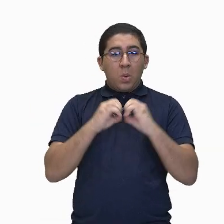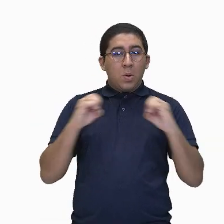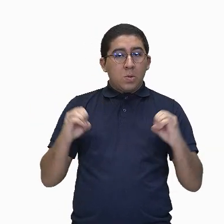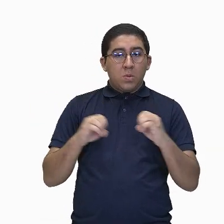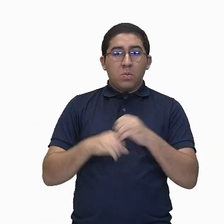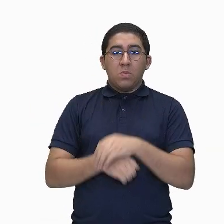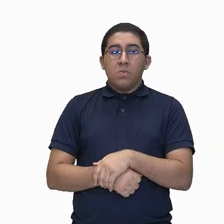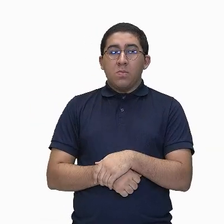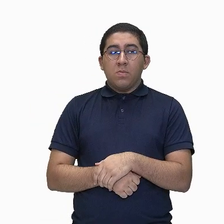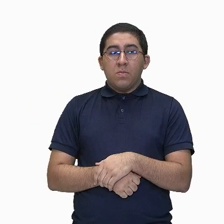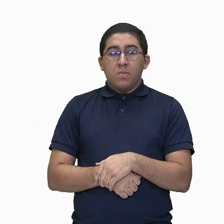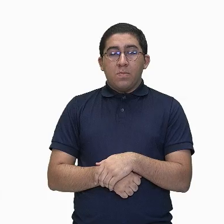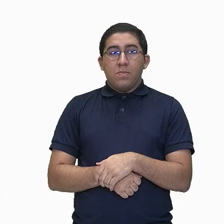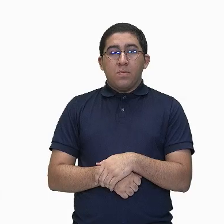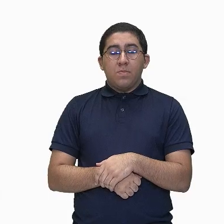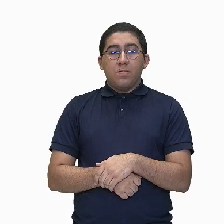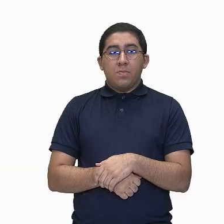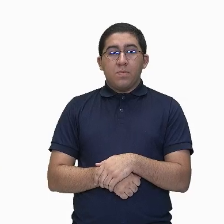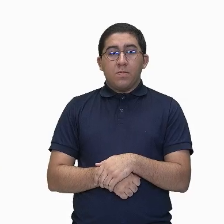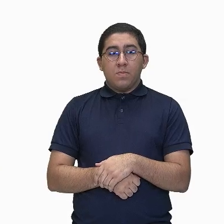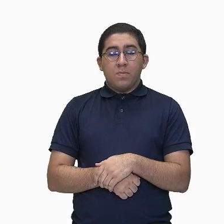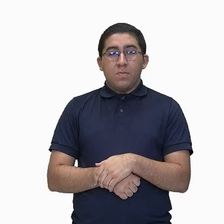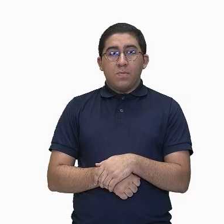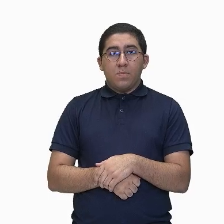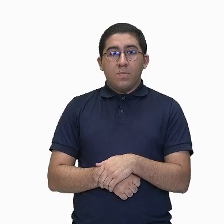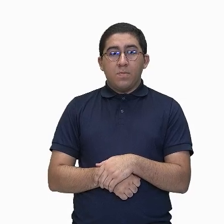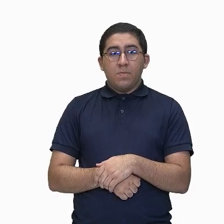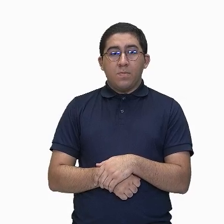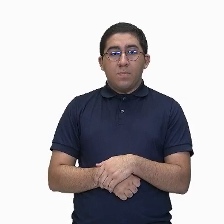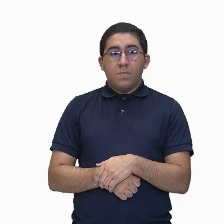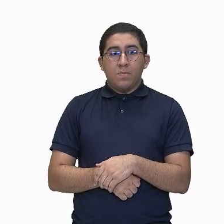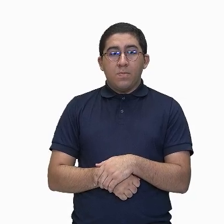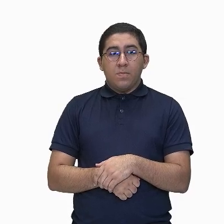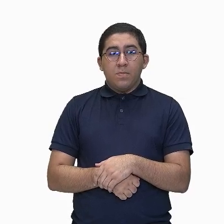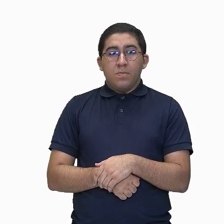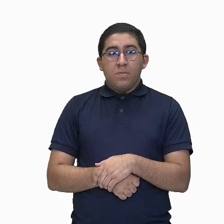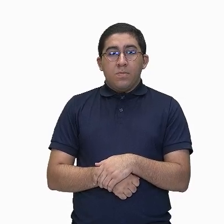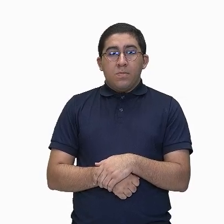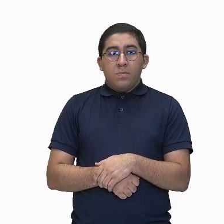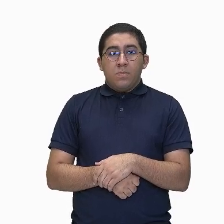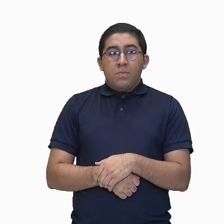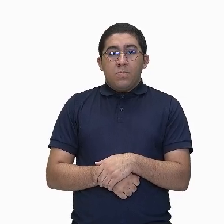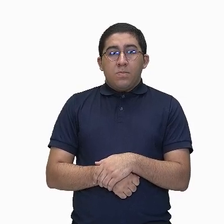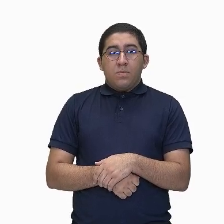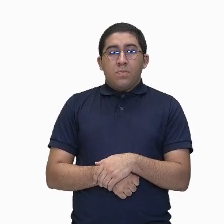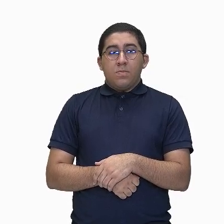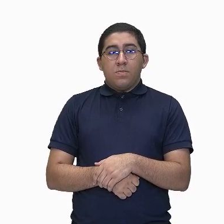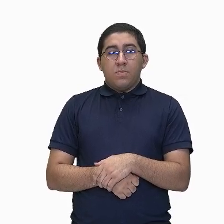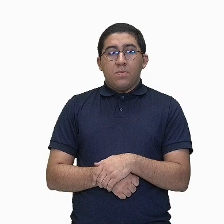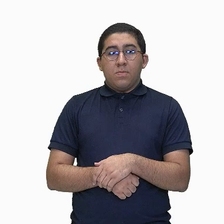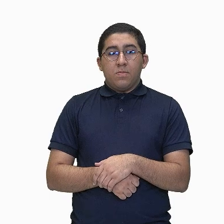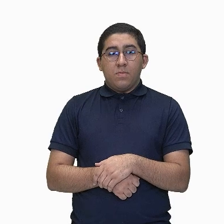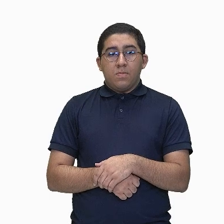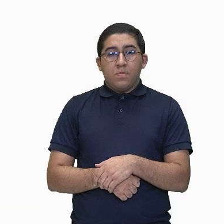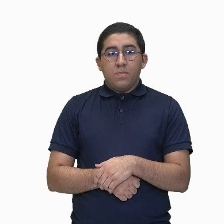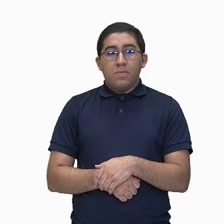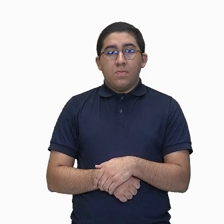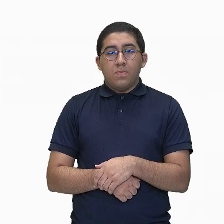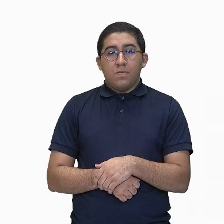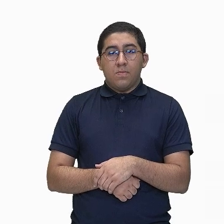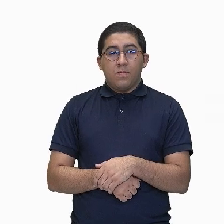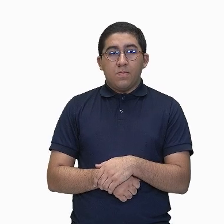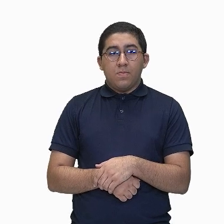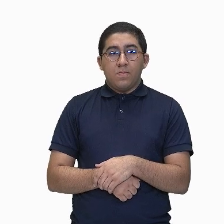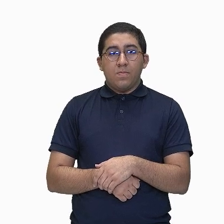aditiva, adversativa, alternativa, explicativa ou conclusiva, certo? Então, o período composto